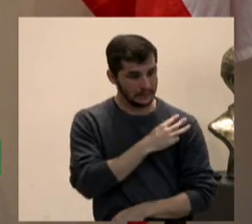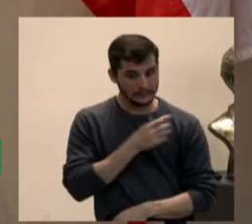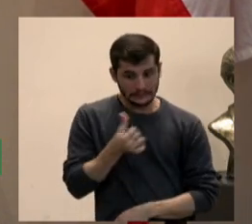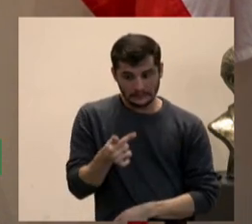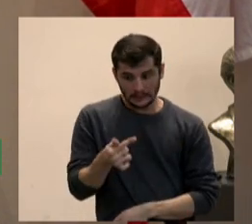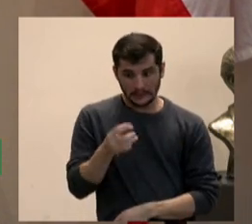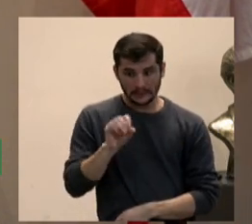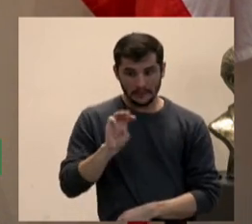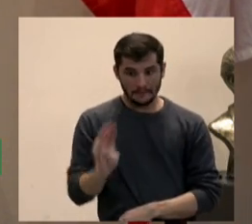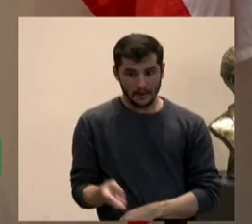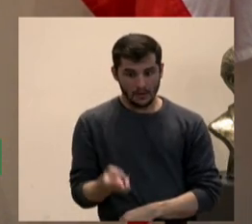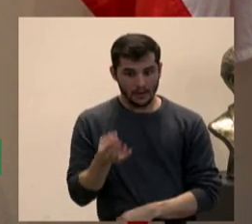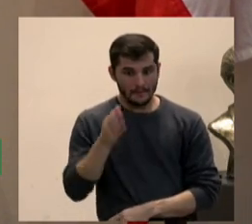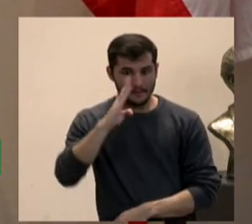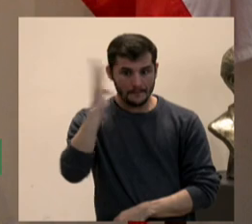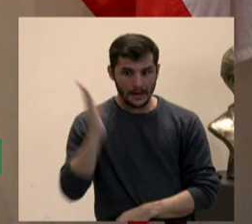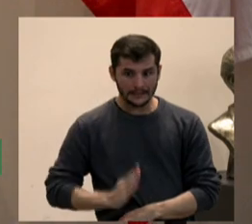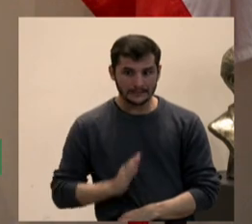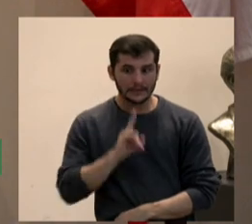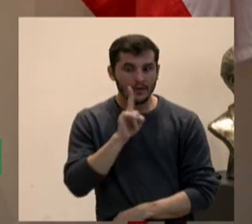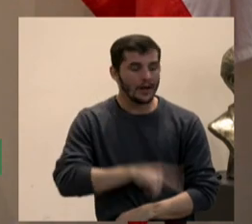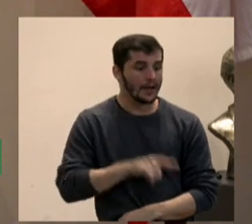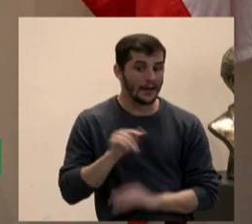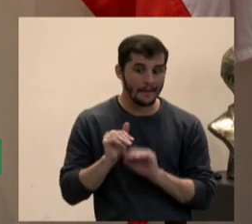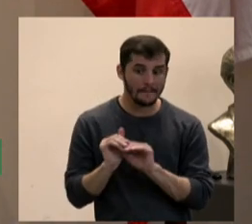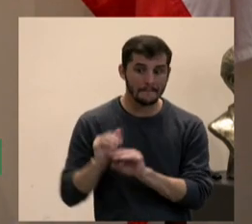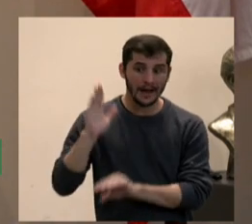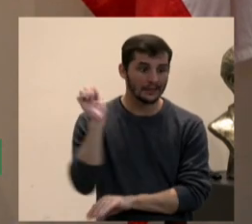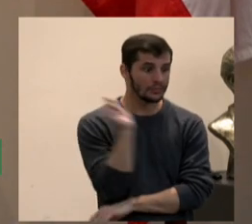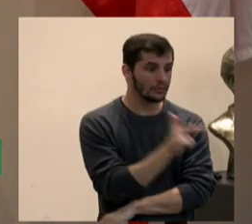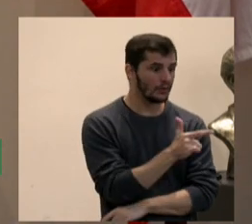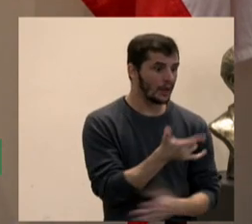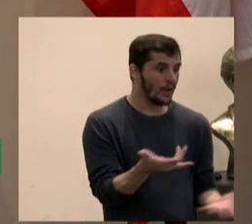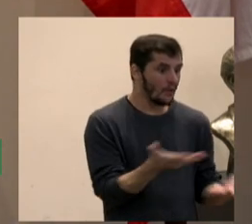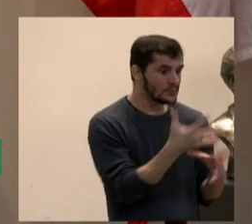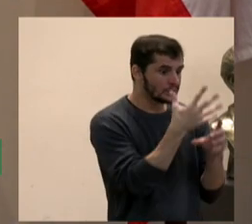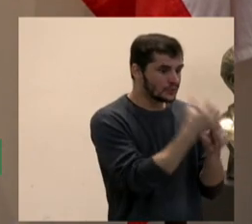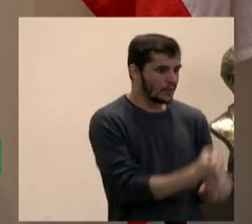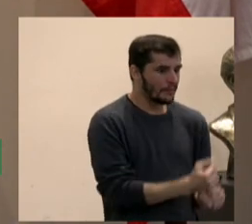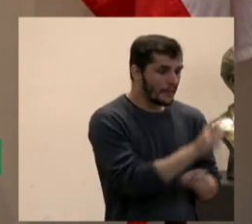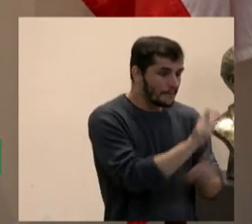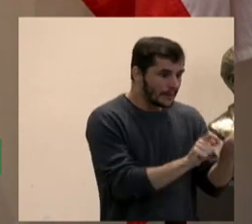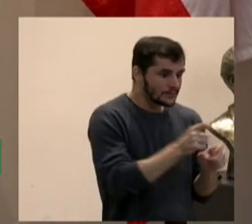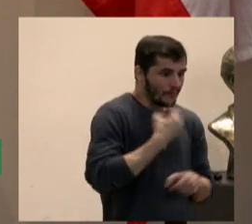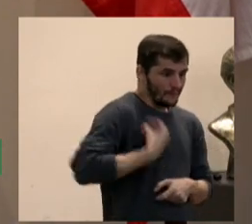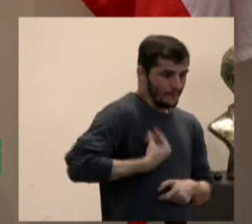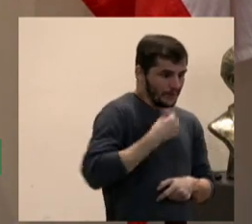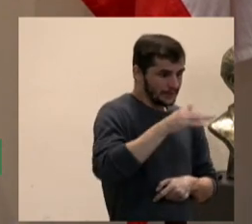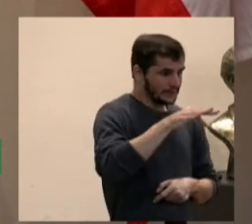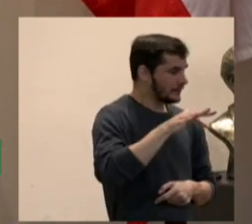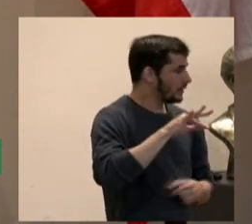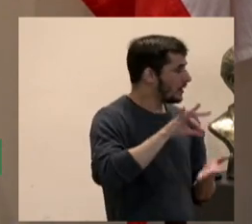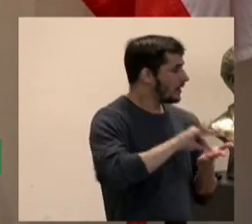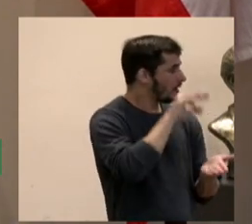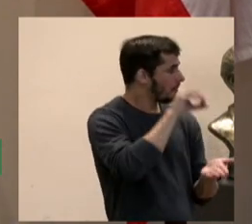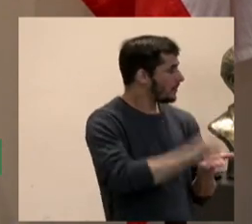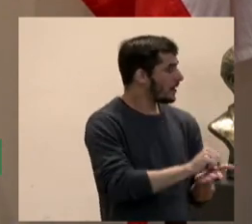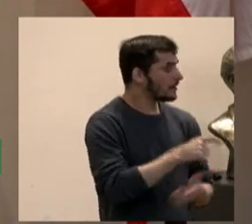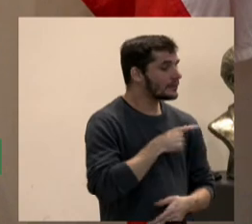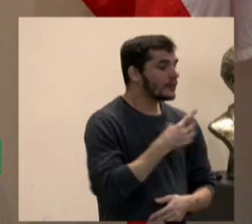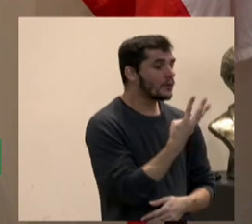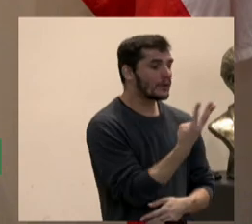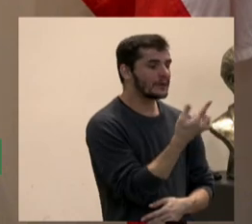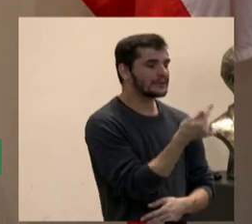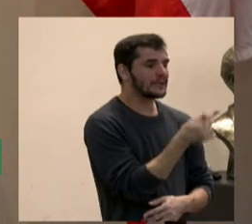que toda a matrícula na educação básica brasileira. São 47 milhões, se eu não me engano, de